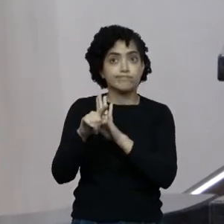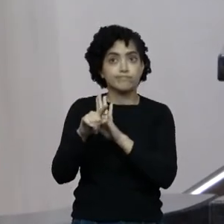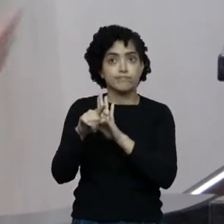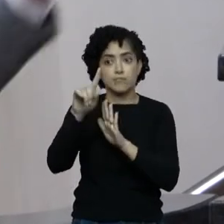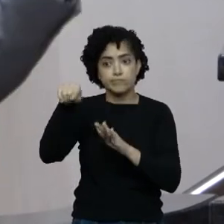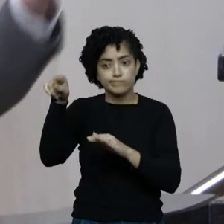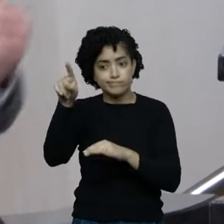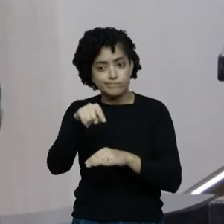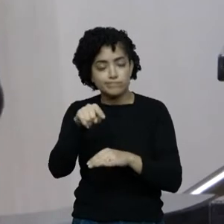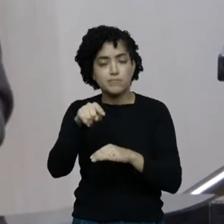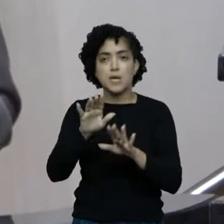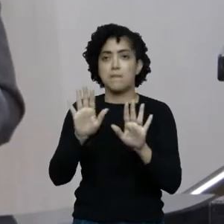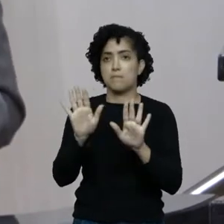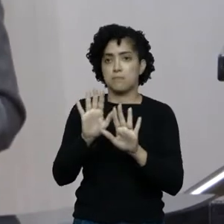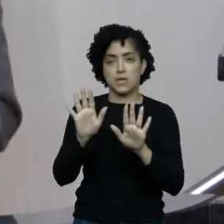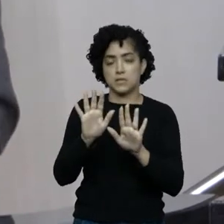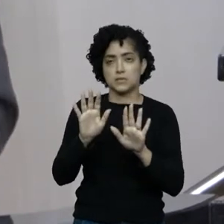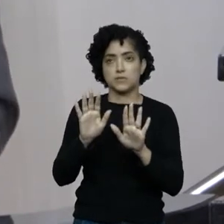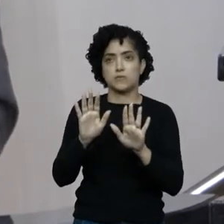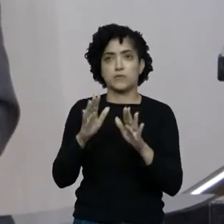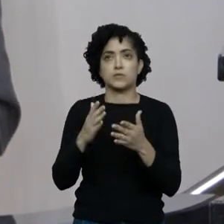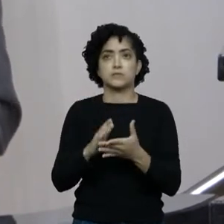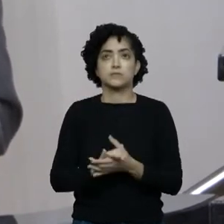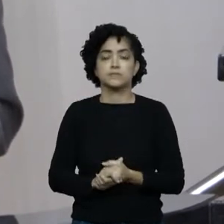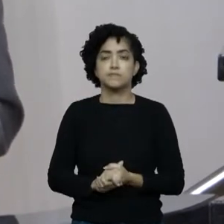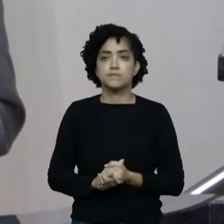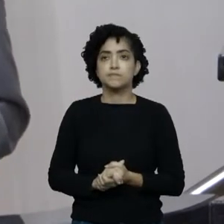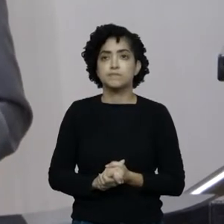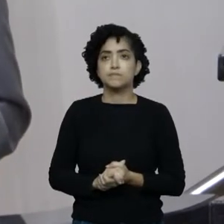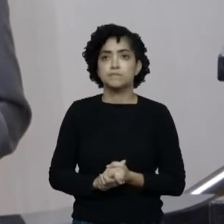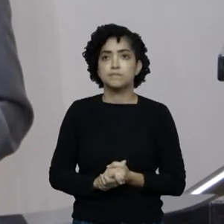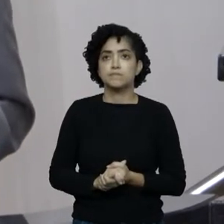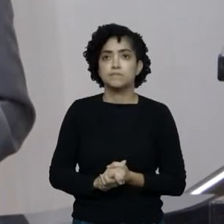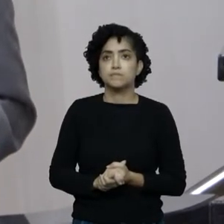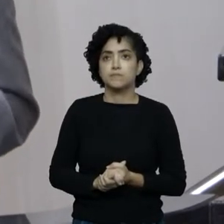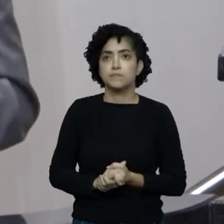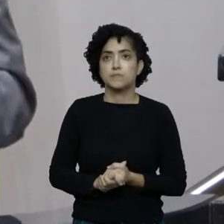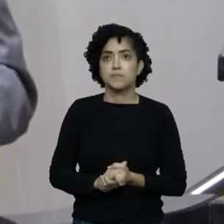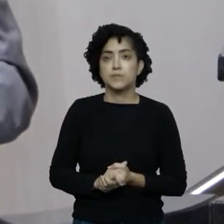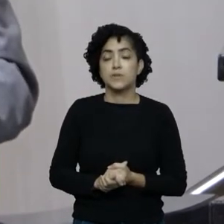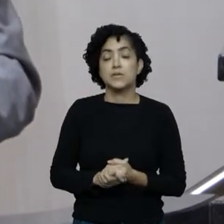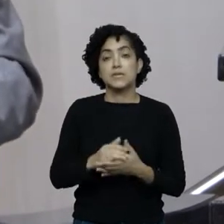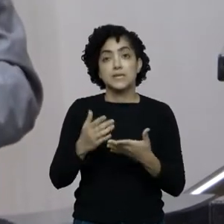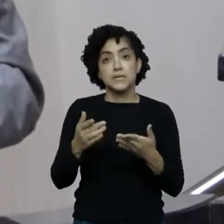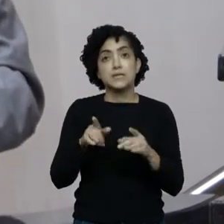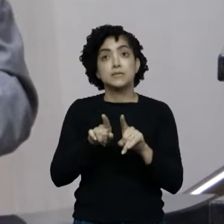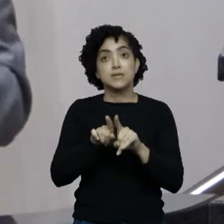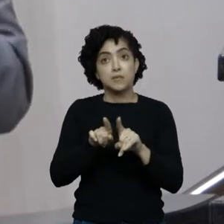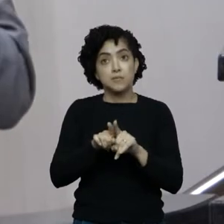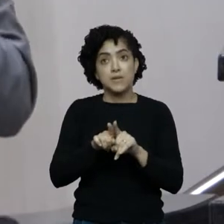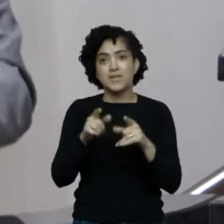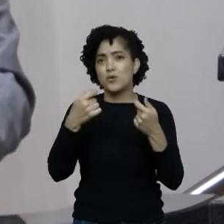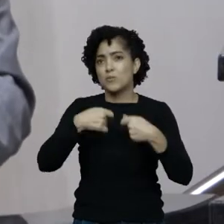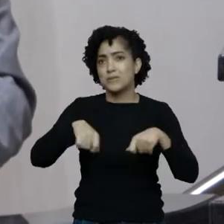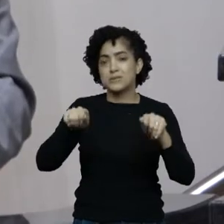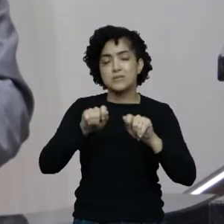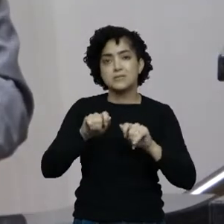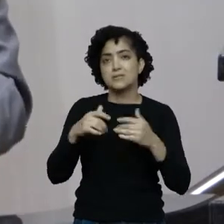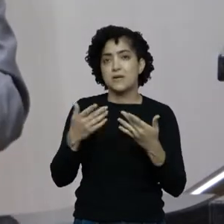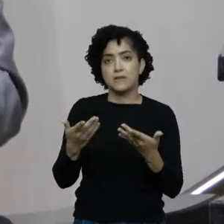Desembargador vai dar um fecho para não criar um atrito e já demais foi desnecessária